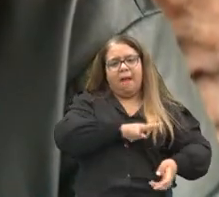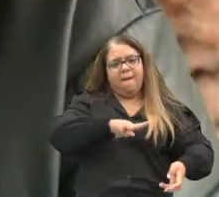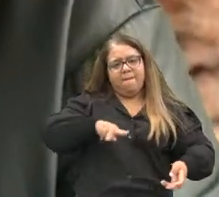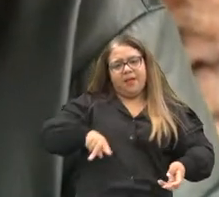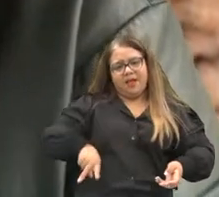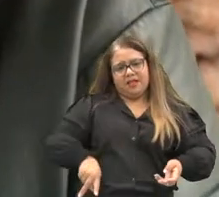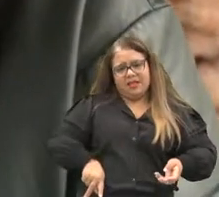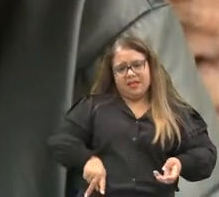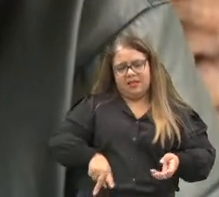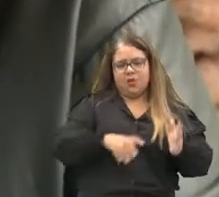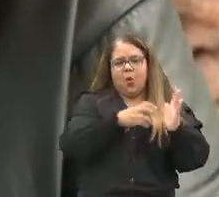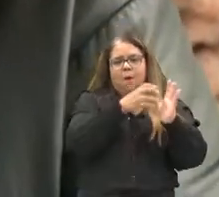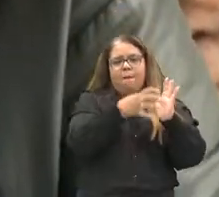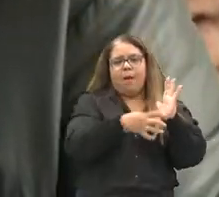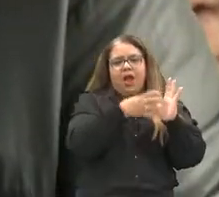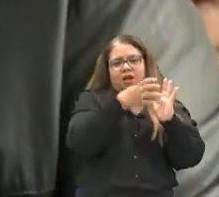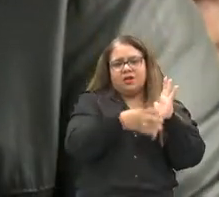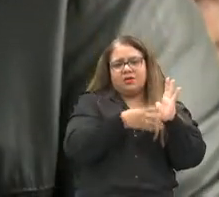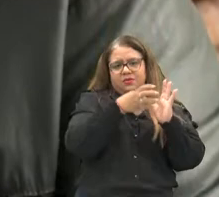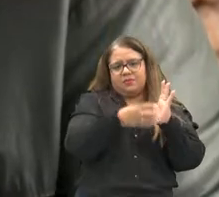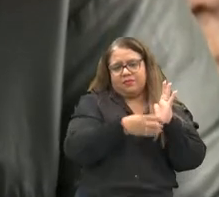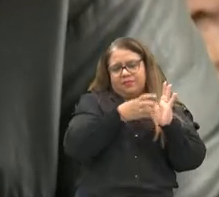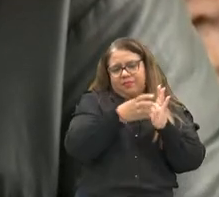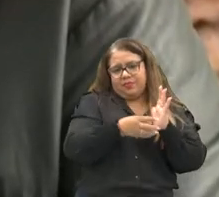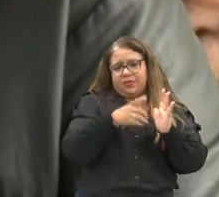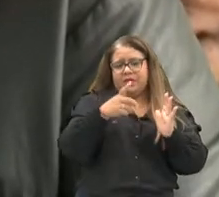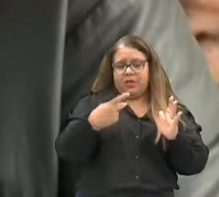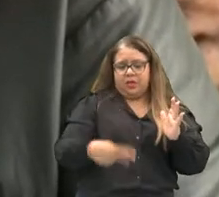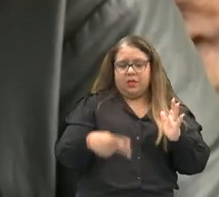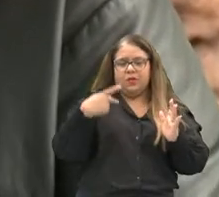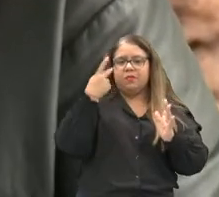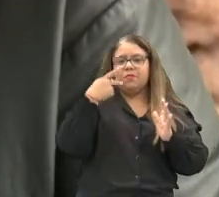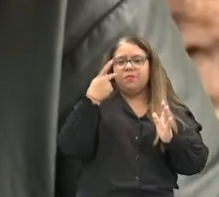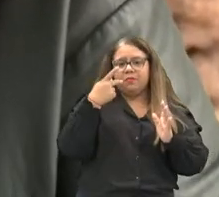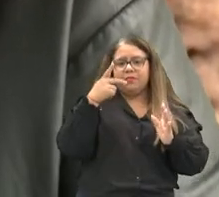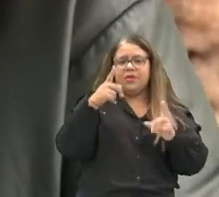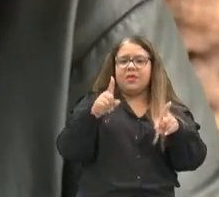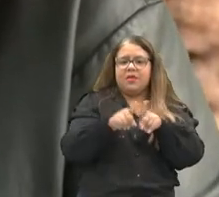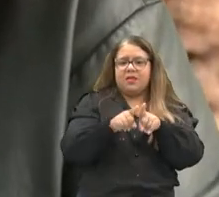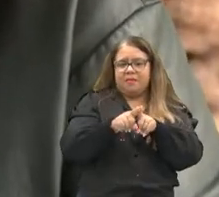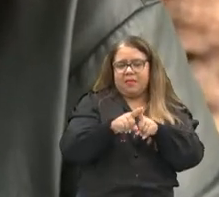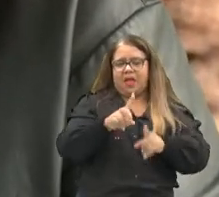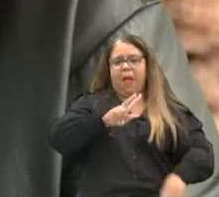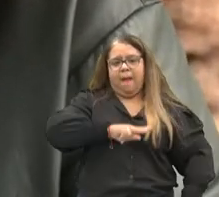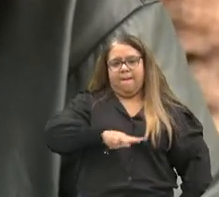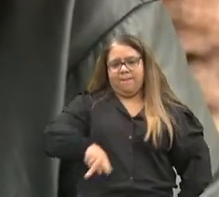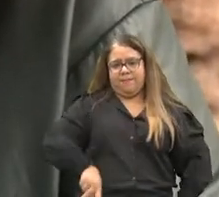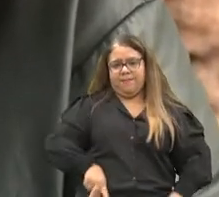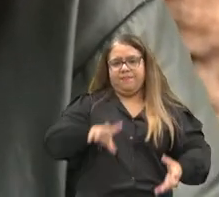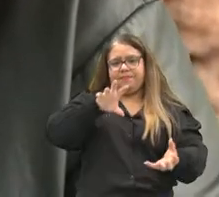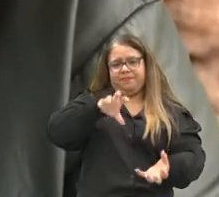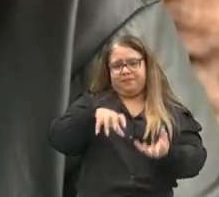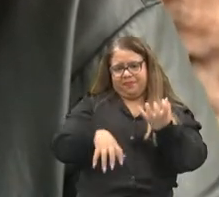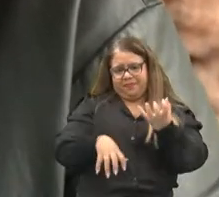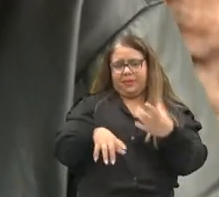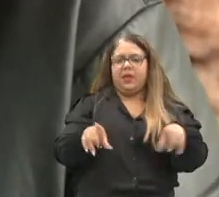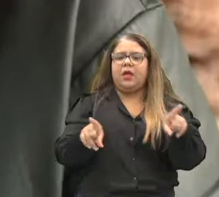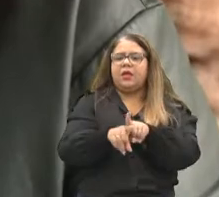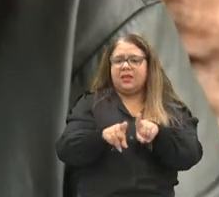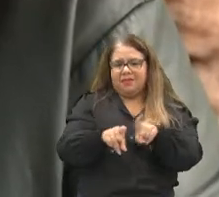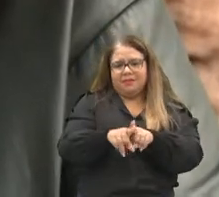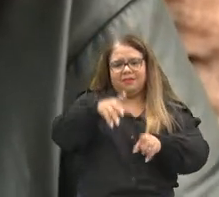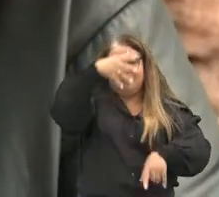do principal partido político, ele era presidente do Congresso Nacional e Mato Grosso se